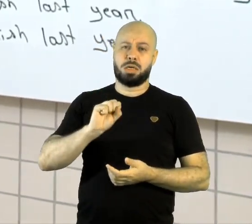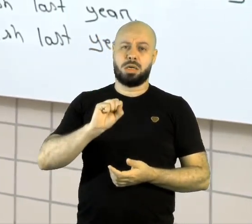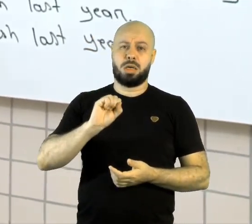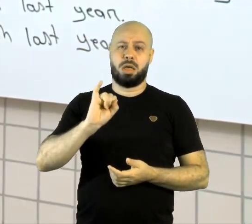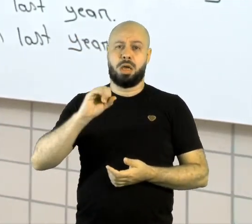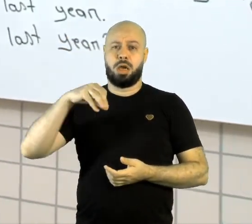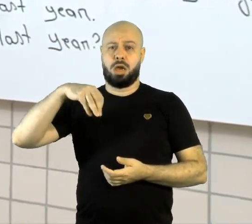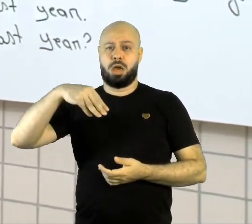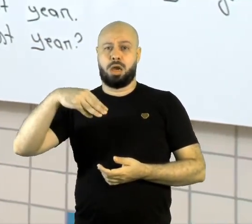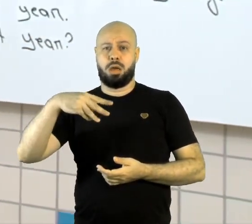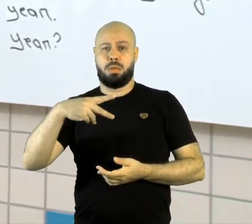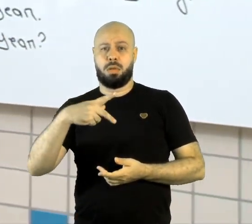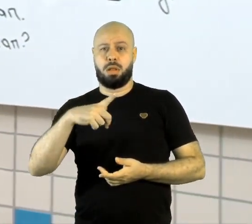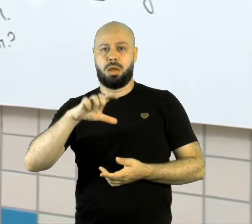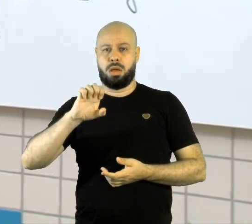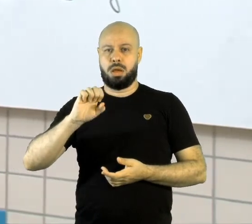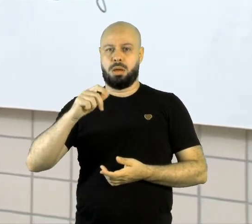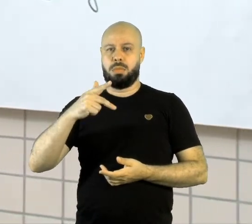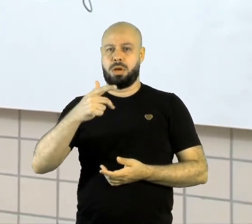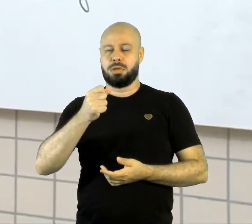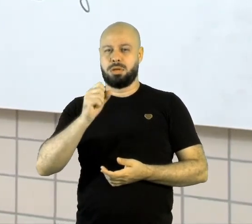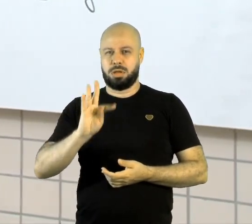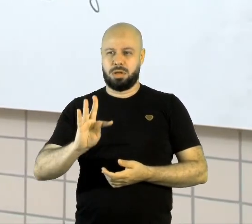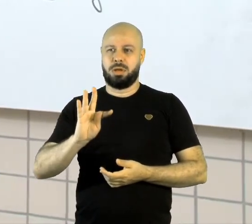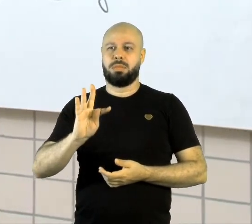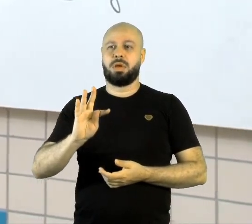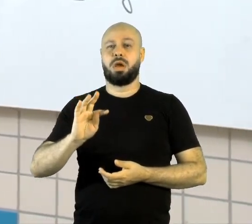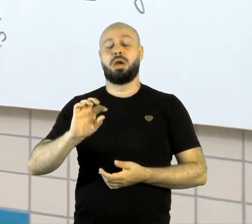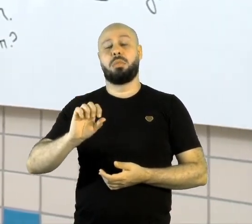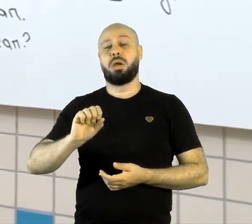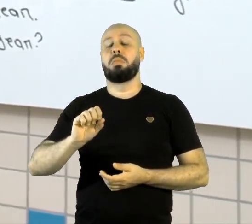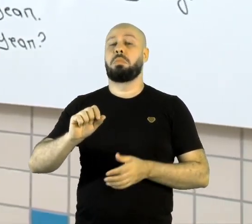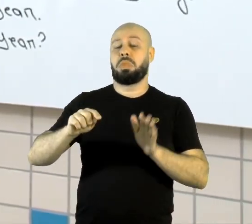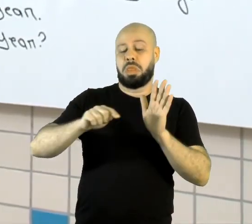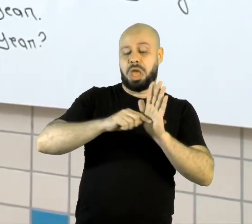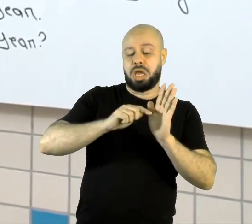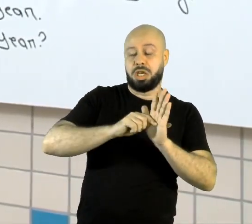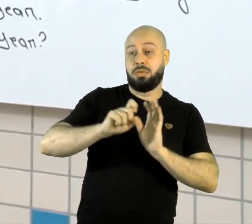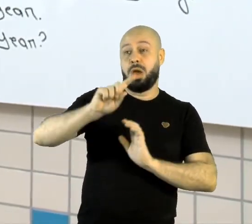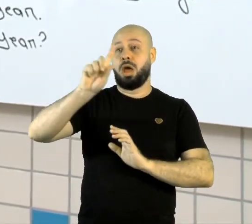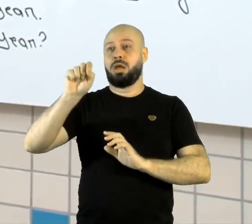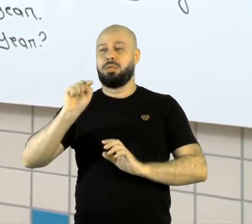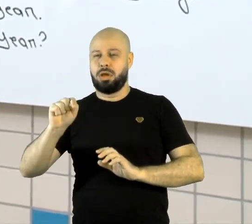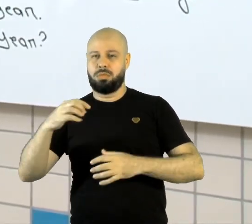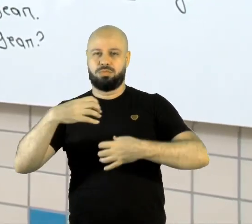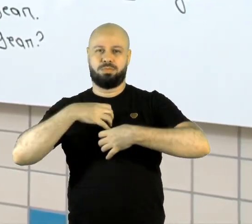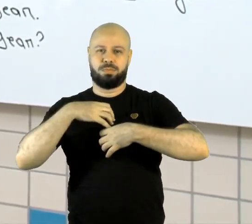form and interrogative form. E a partir de agora a gente vai então